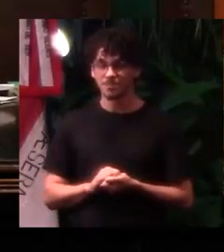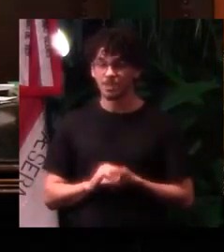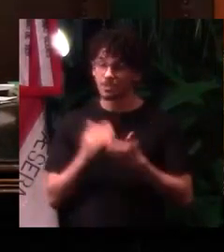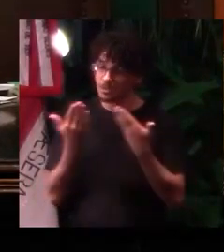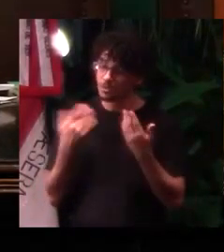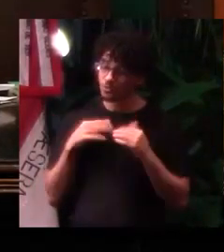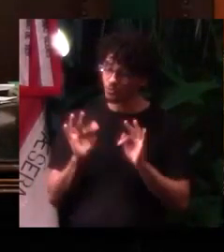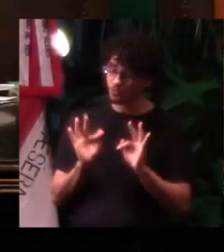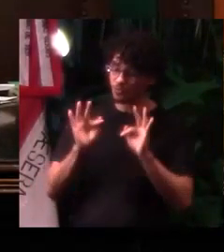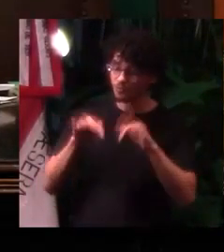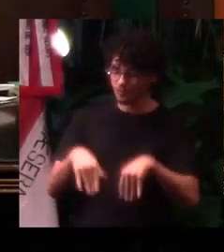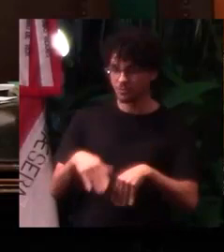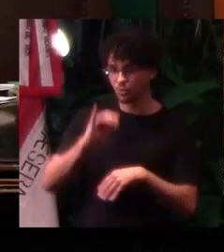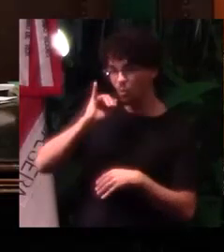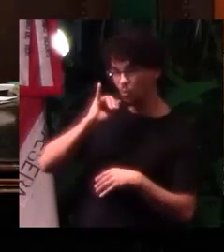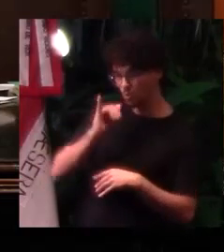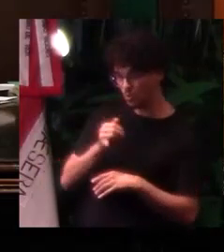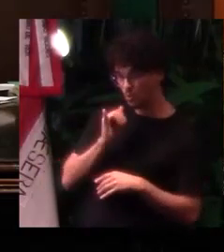E no final do conto,